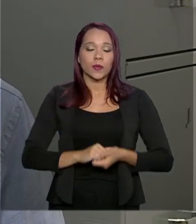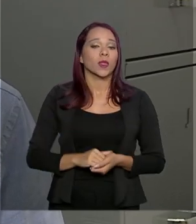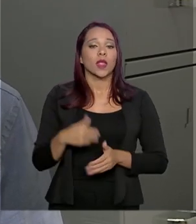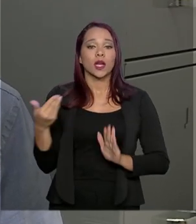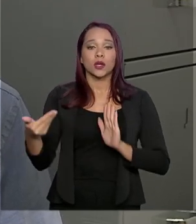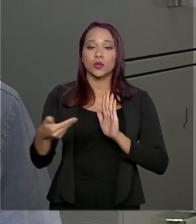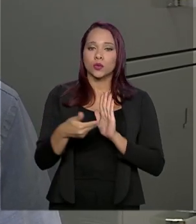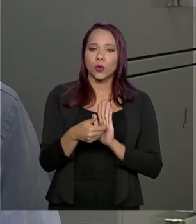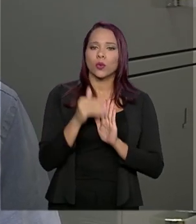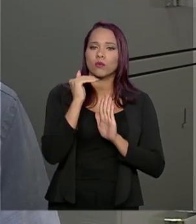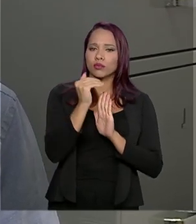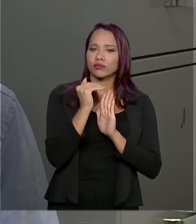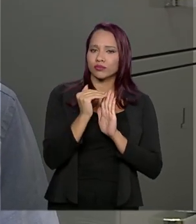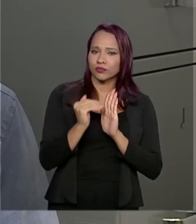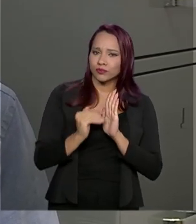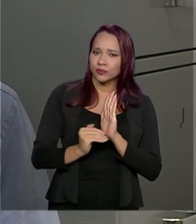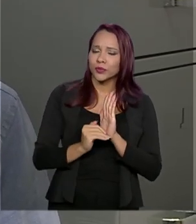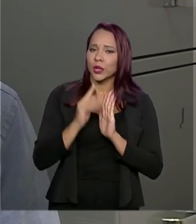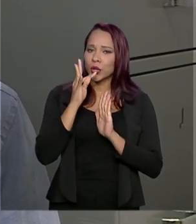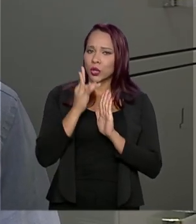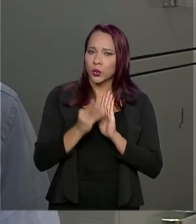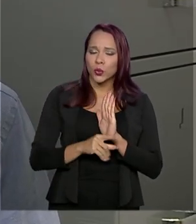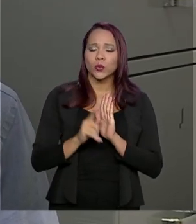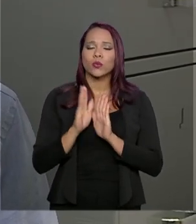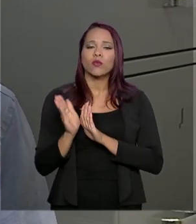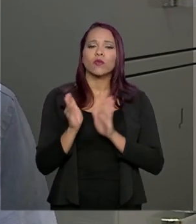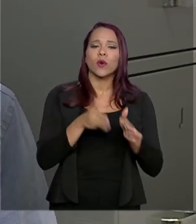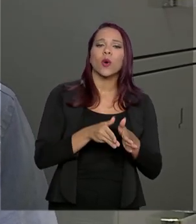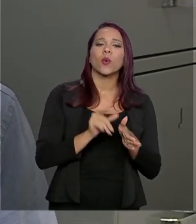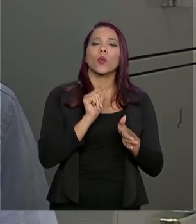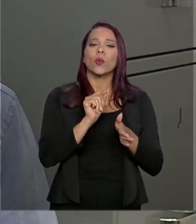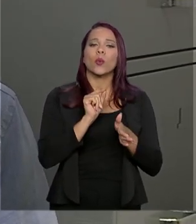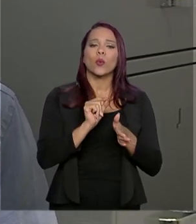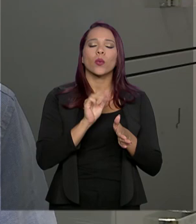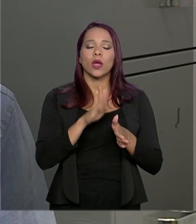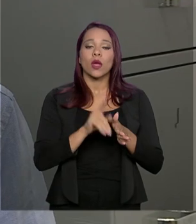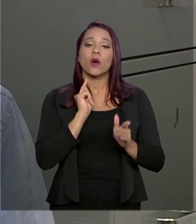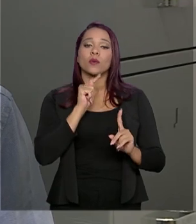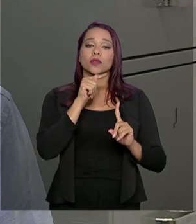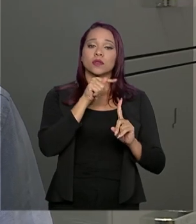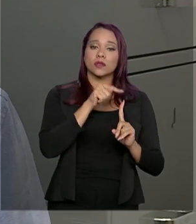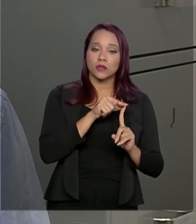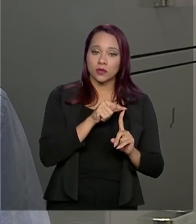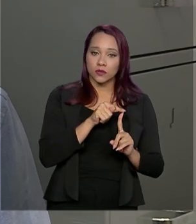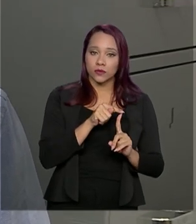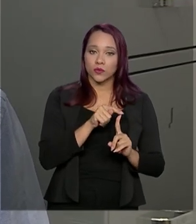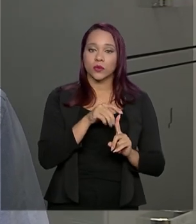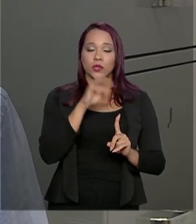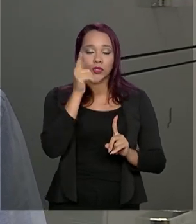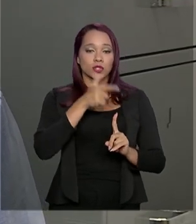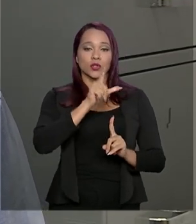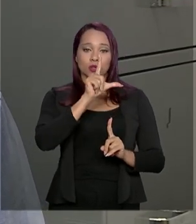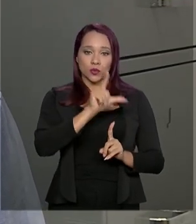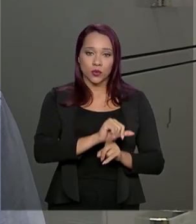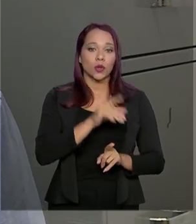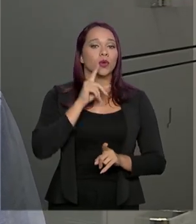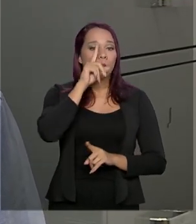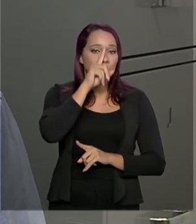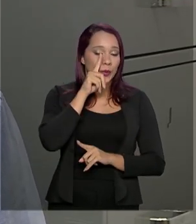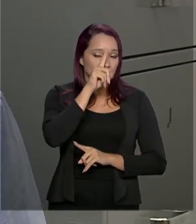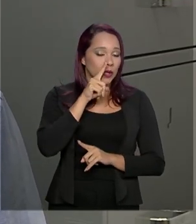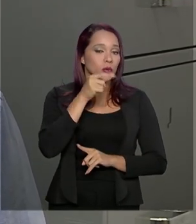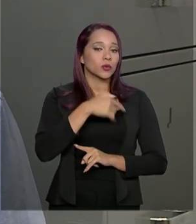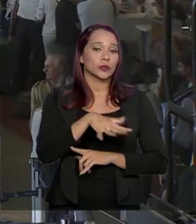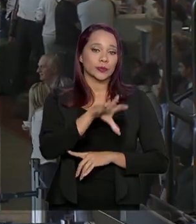todas as recomendações voltadas para o objetivo de reduzir o risco